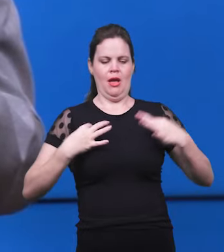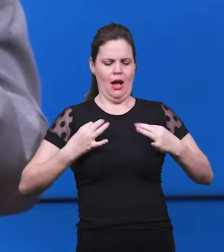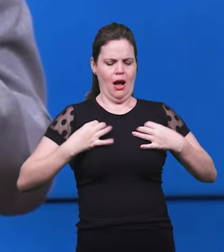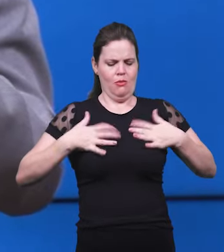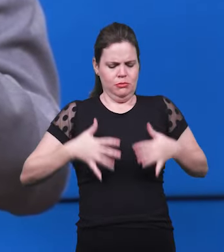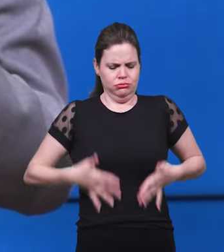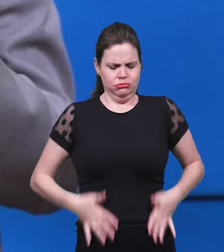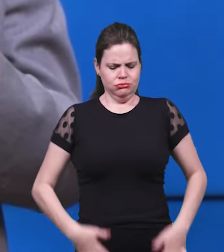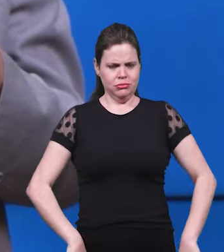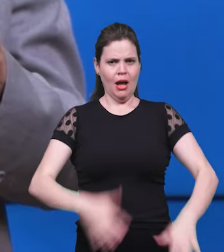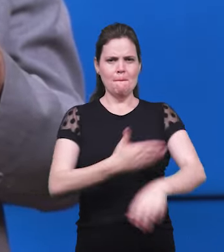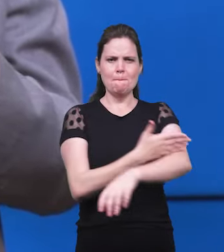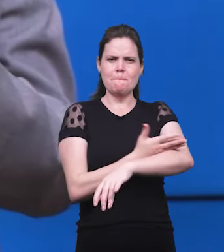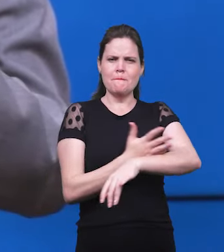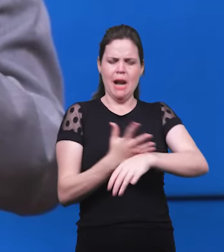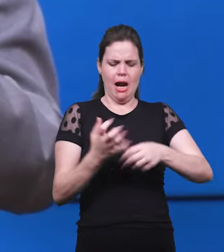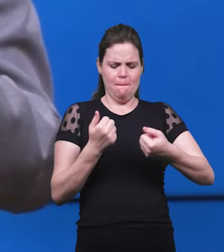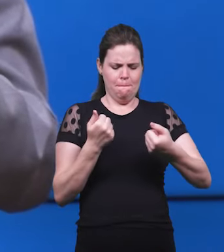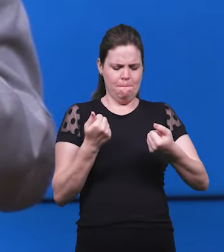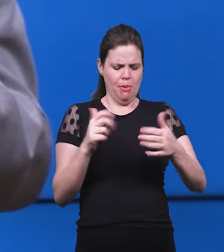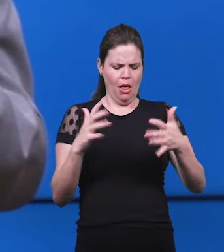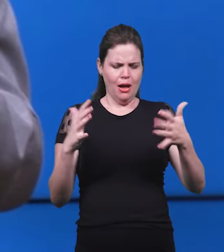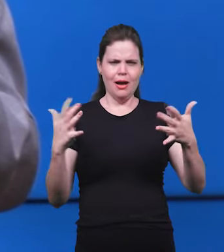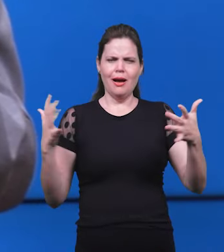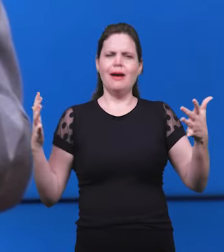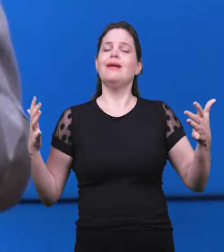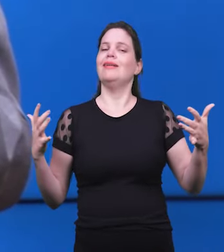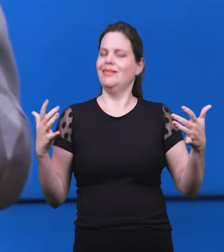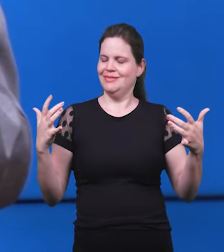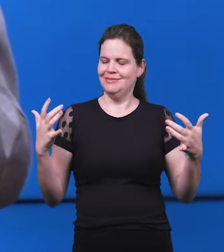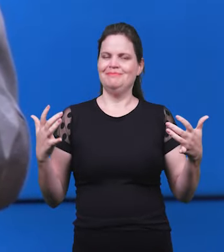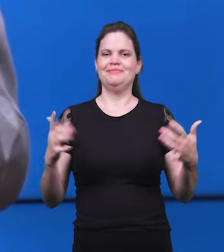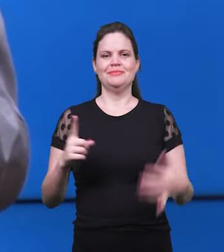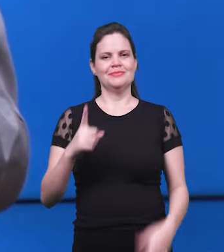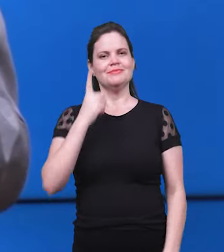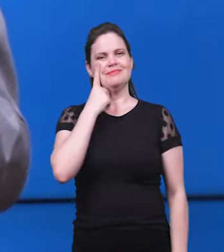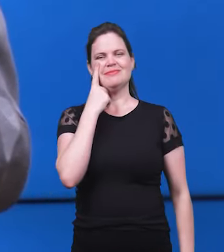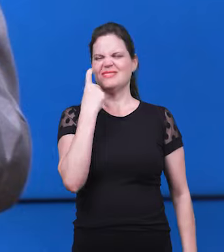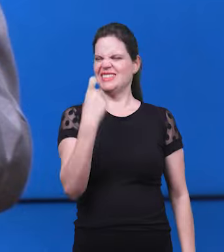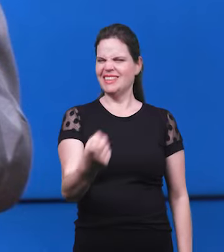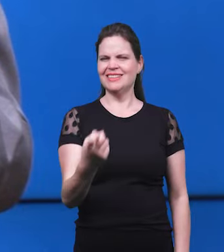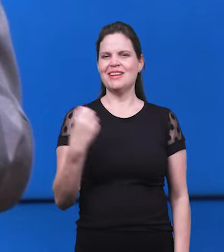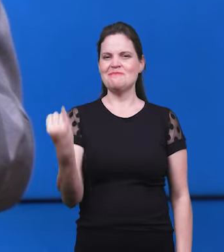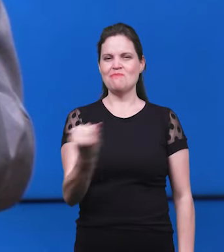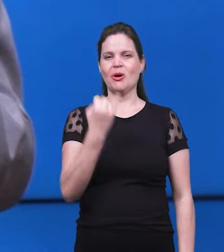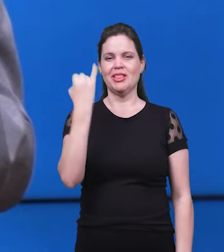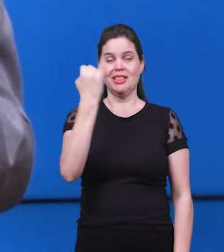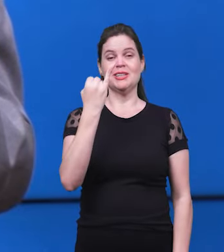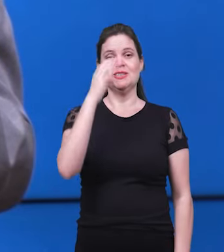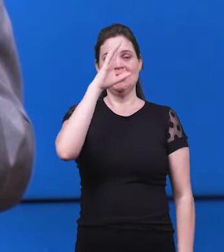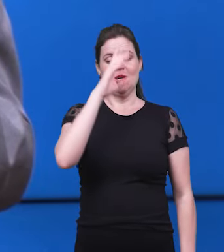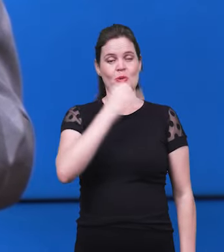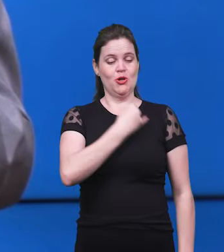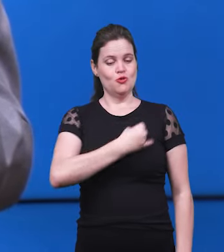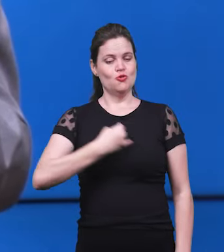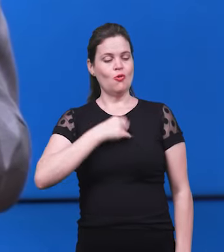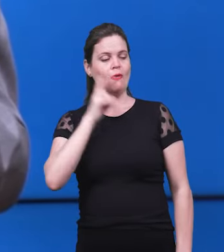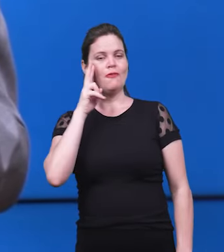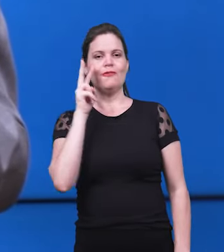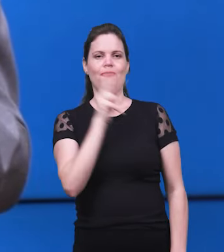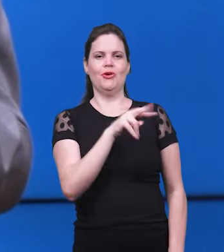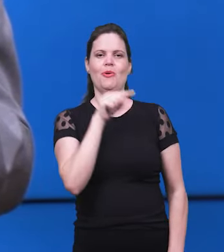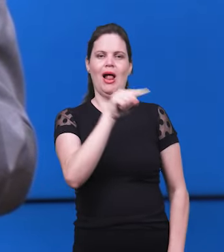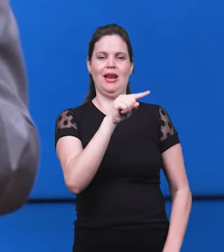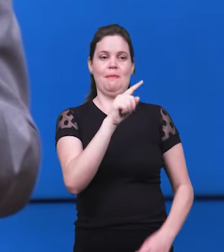vestes se tornaram brancas como a luz. Muito importante essa visão que ele teve ali, já antecipada, né, de